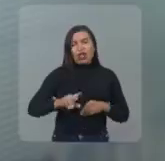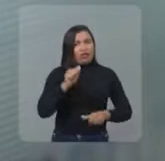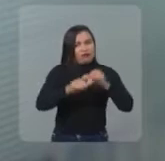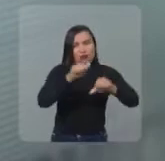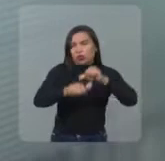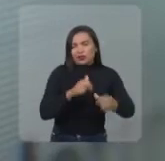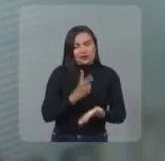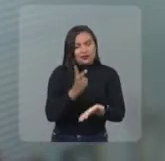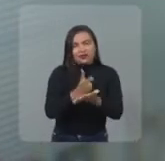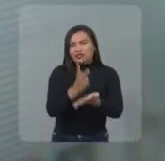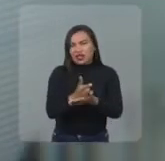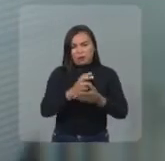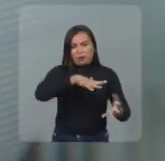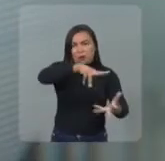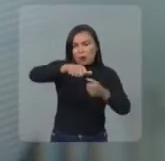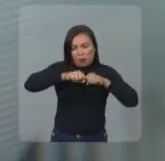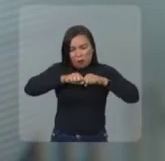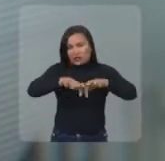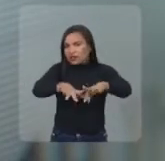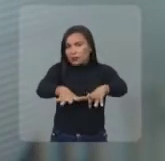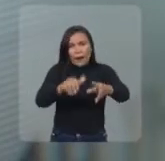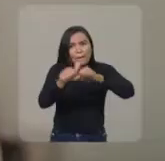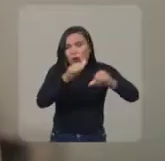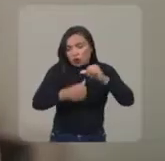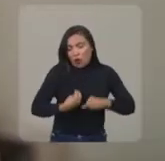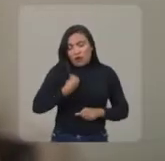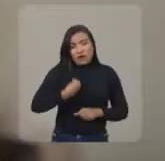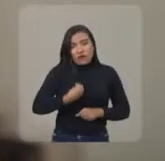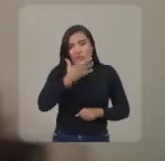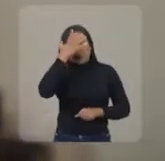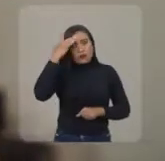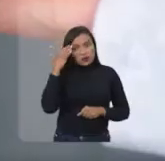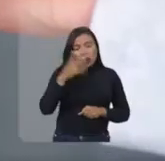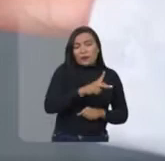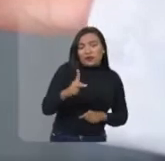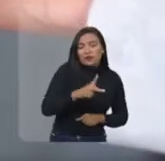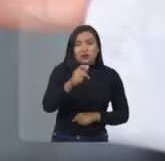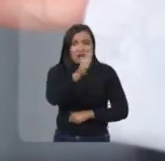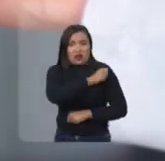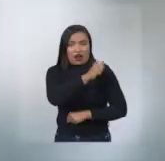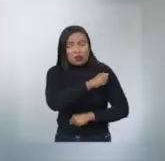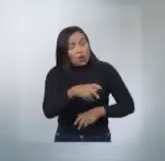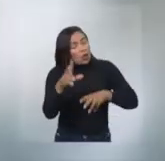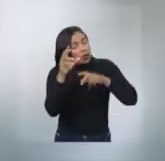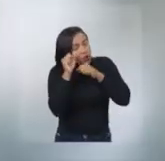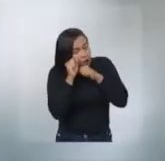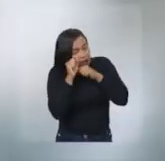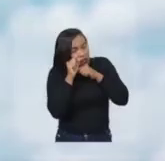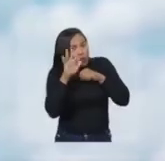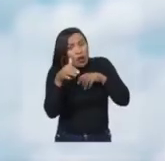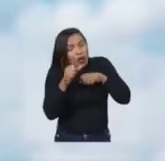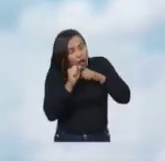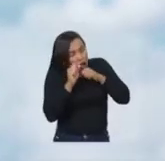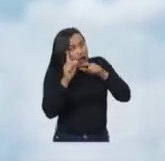constantemente. A pandemia alterou a vida de milhões de pessoas. Professores e alunos dormiram em um mundo e acordaram em